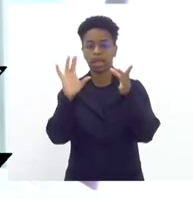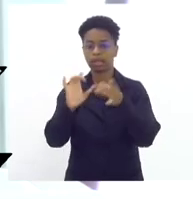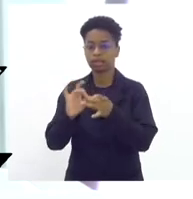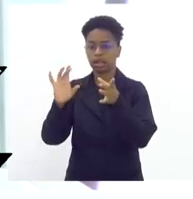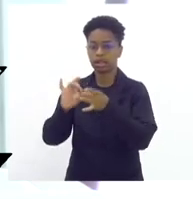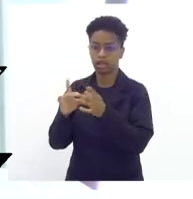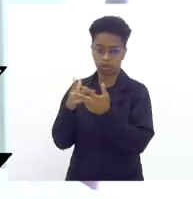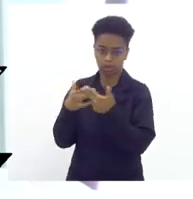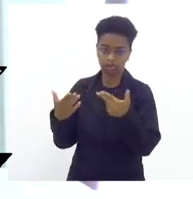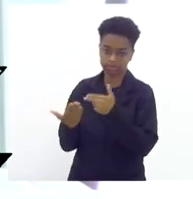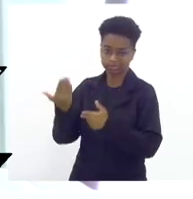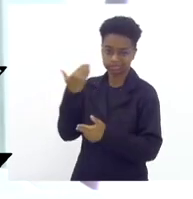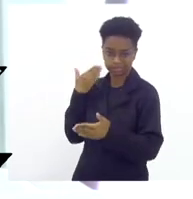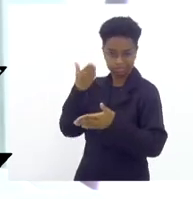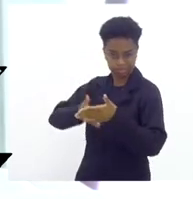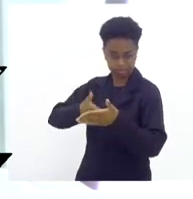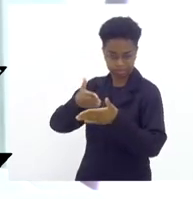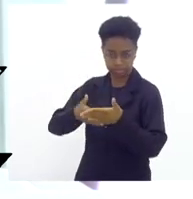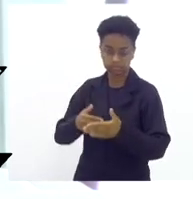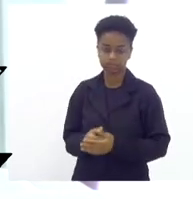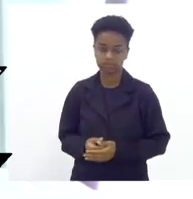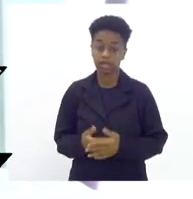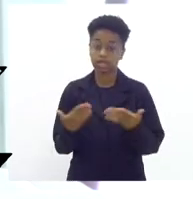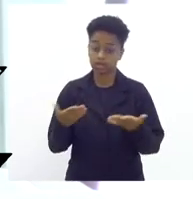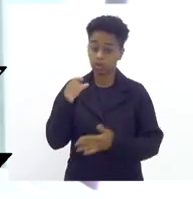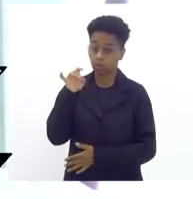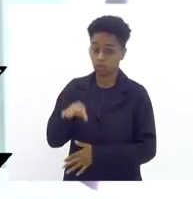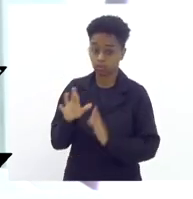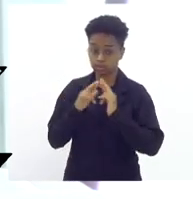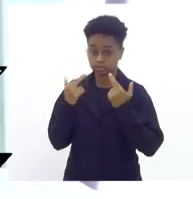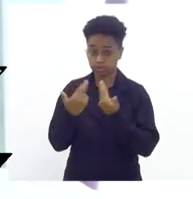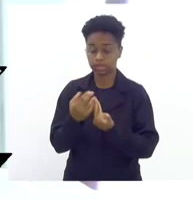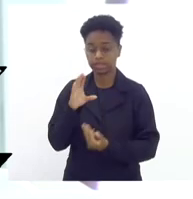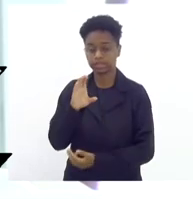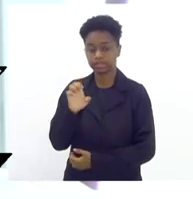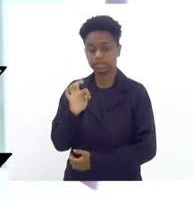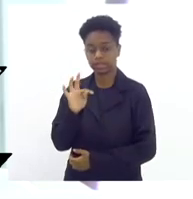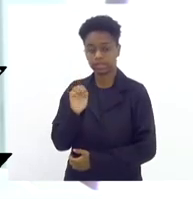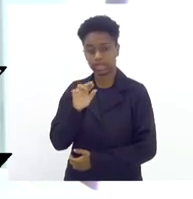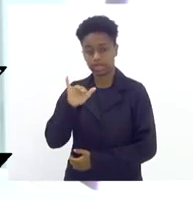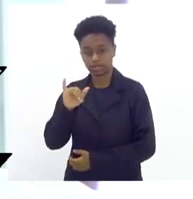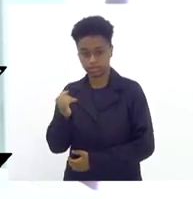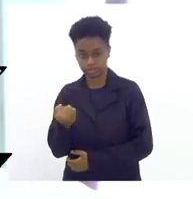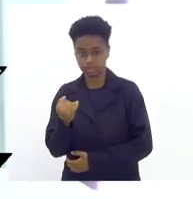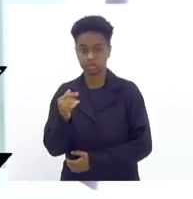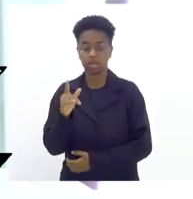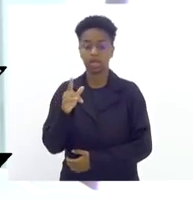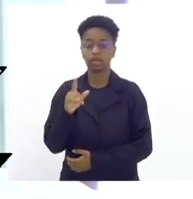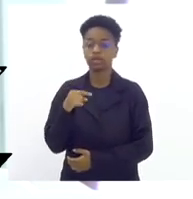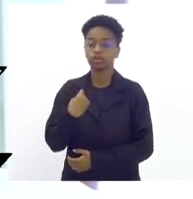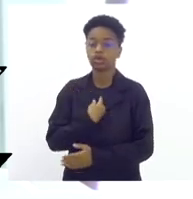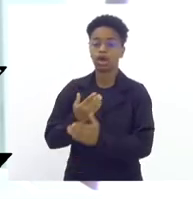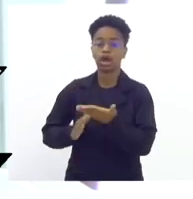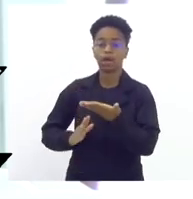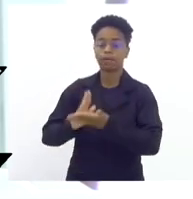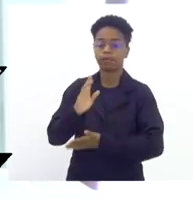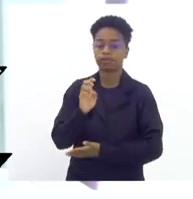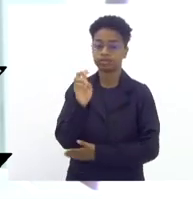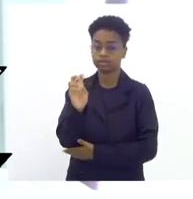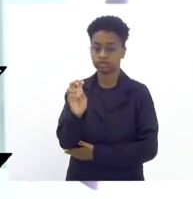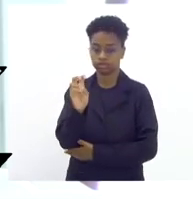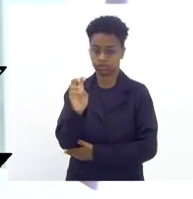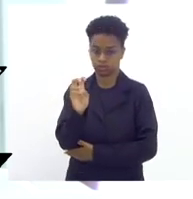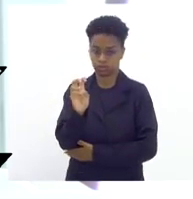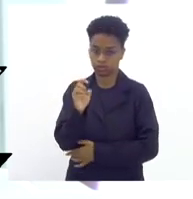que estavam travadas então na última reunião do cetes do nosso Conselho Estadual nós aprovamos cinco